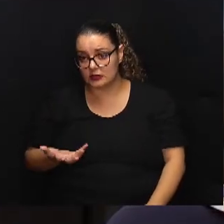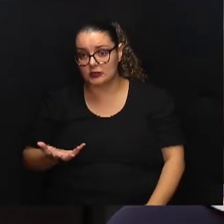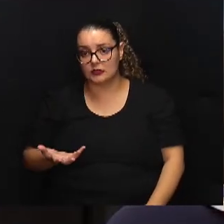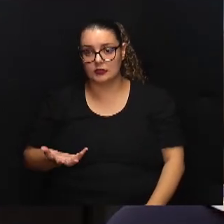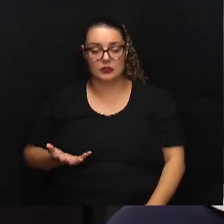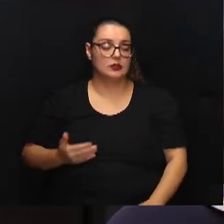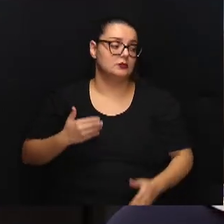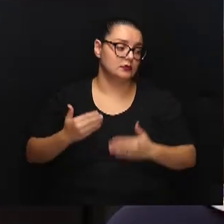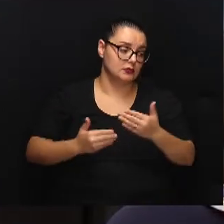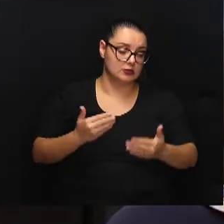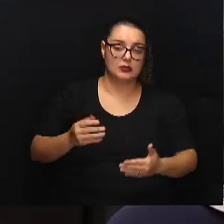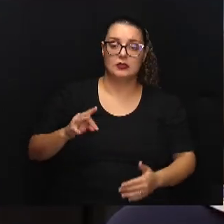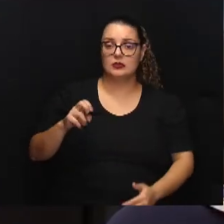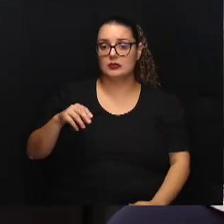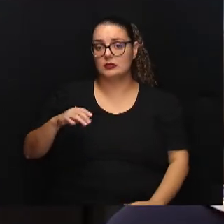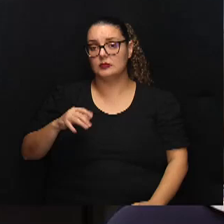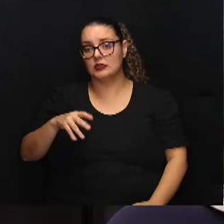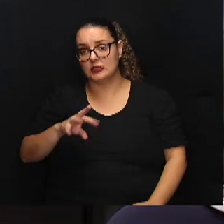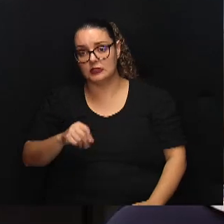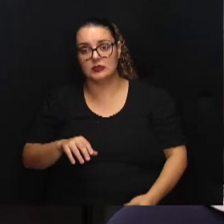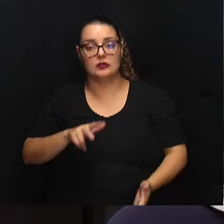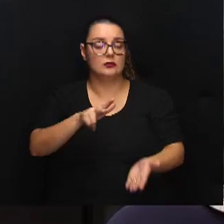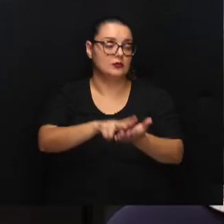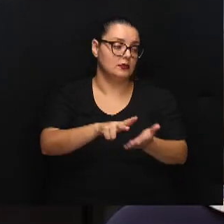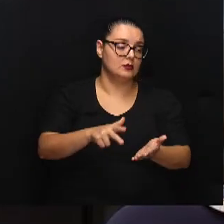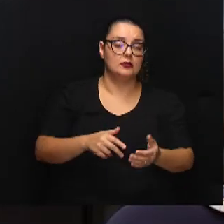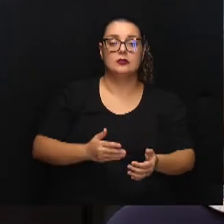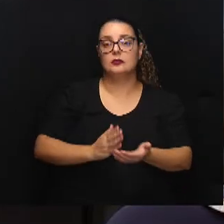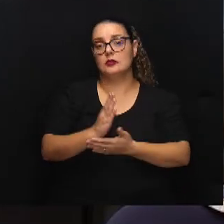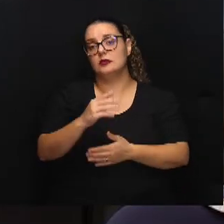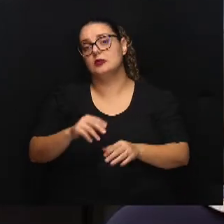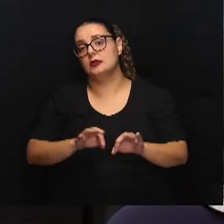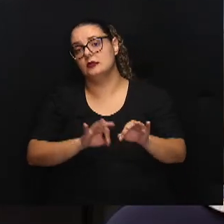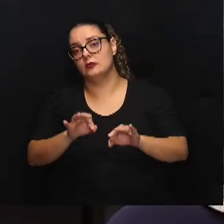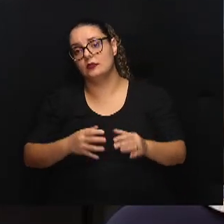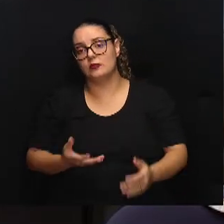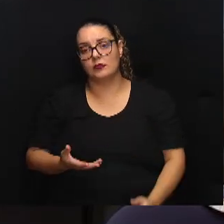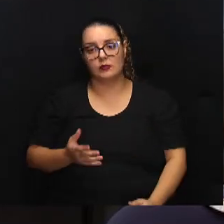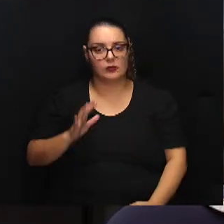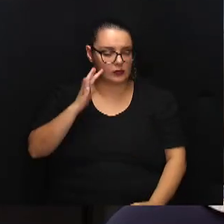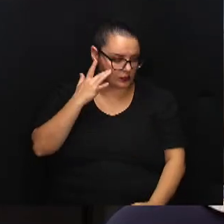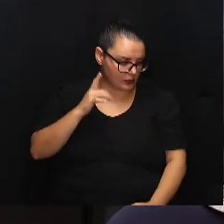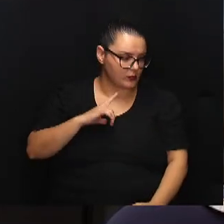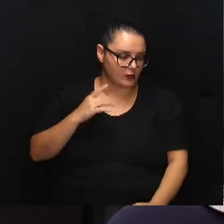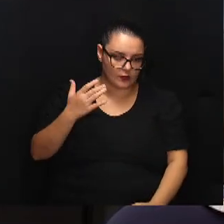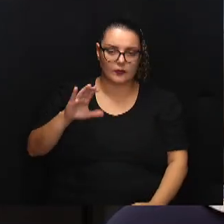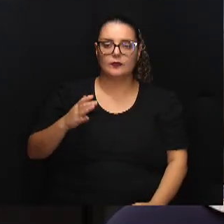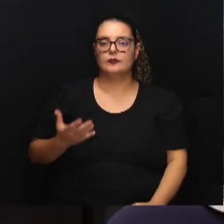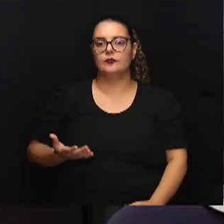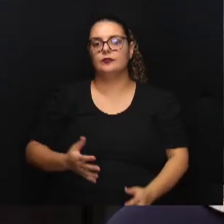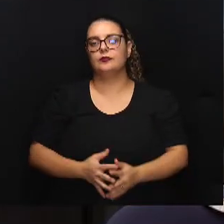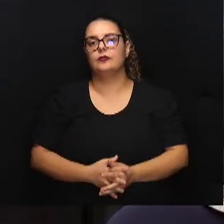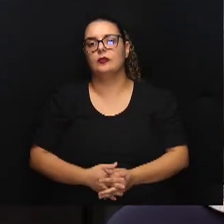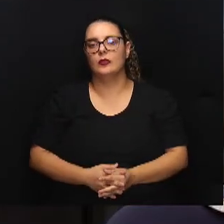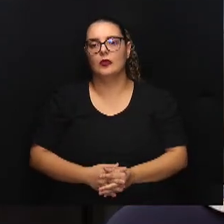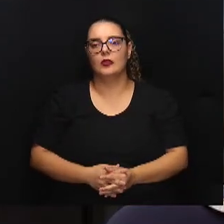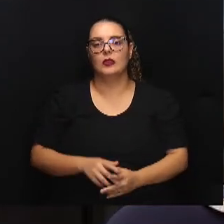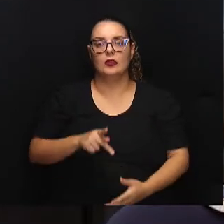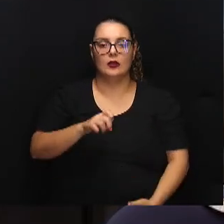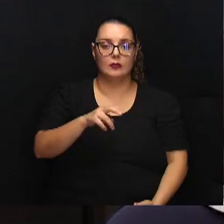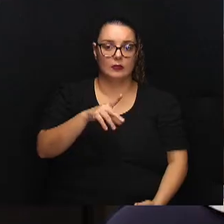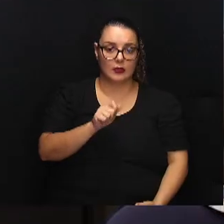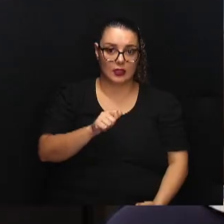na tramitação, na regularização, aprovação desse projeto. Nós tivemos o lançamento da pedra fundamental